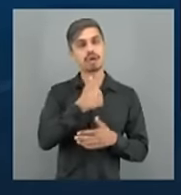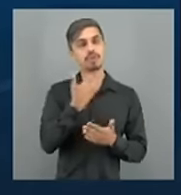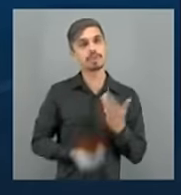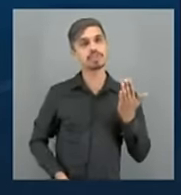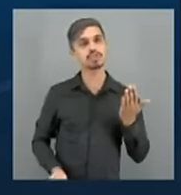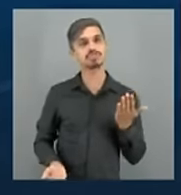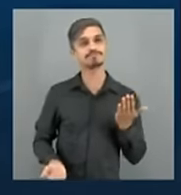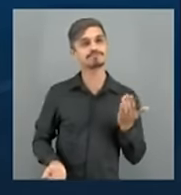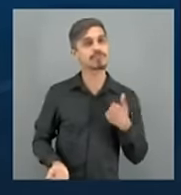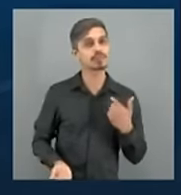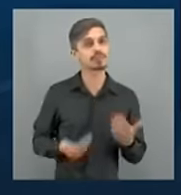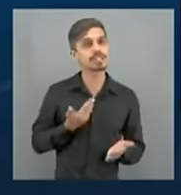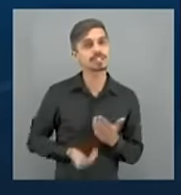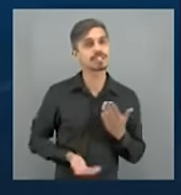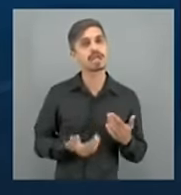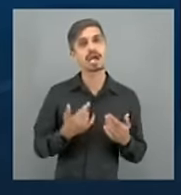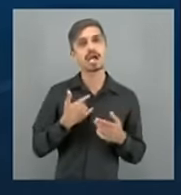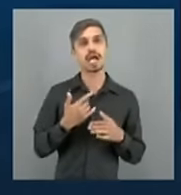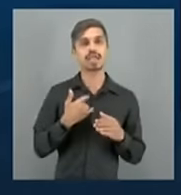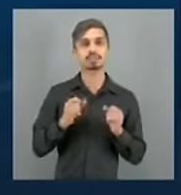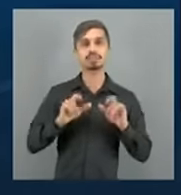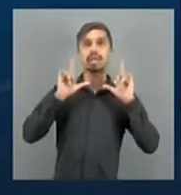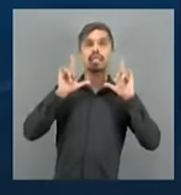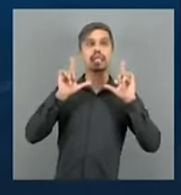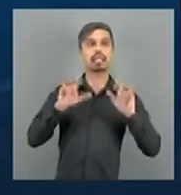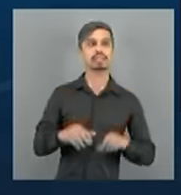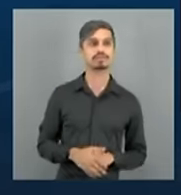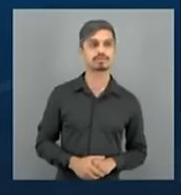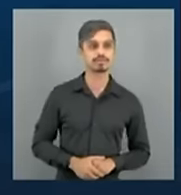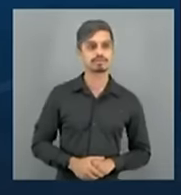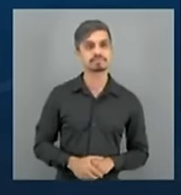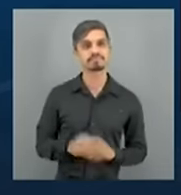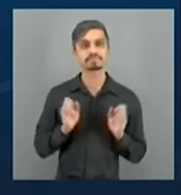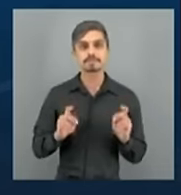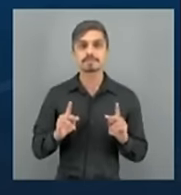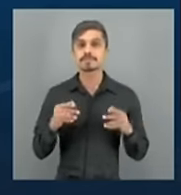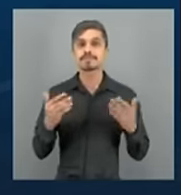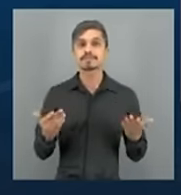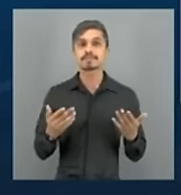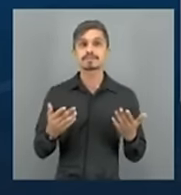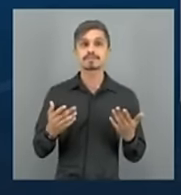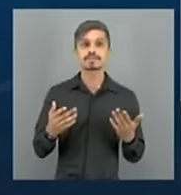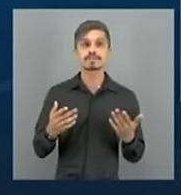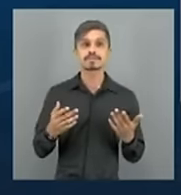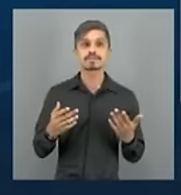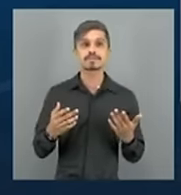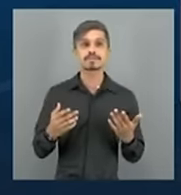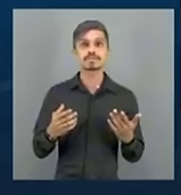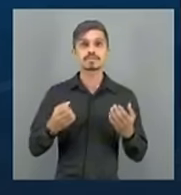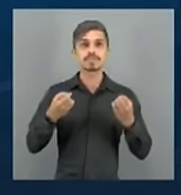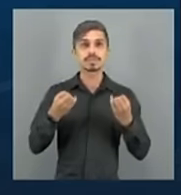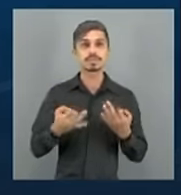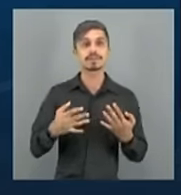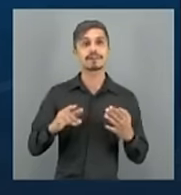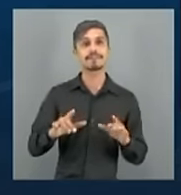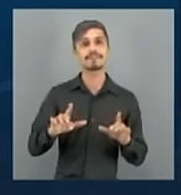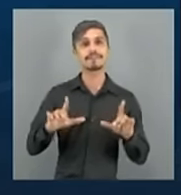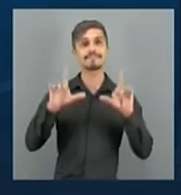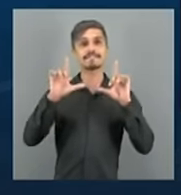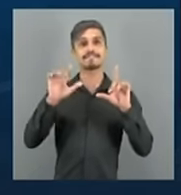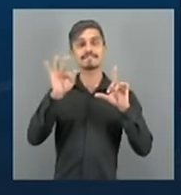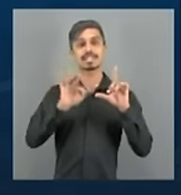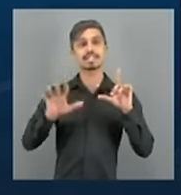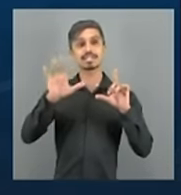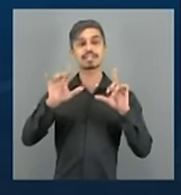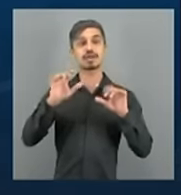E aí foi aonde eu fiquei exposto, ok? E a federação, como eu te falei, o presidente da federação foi o cara que